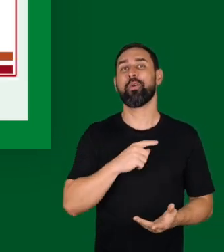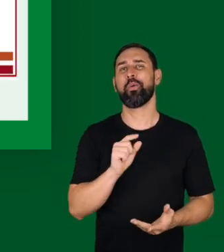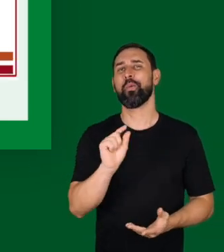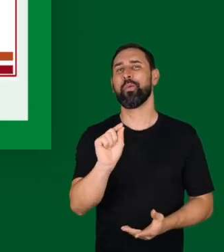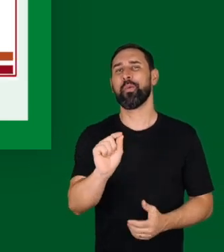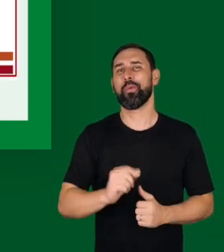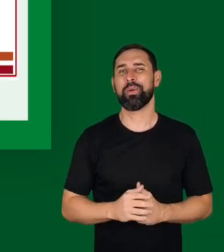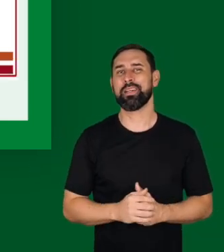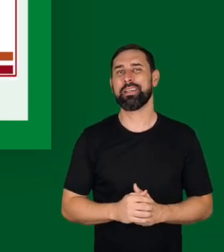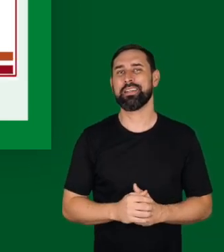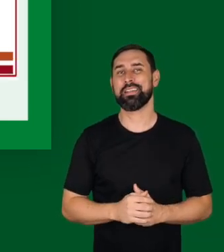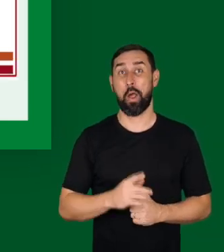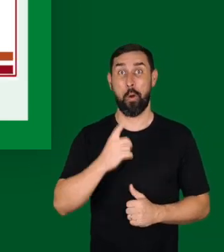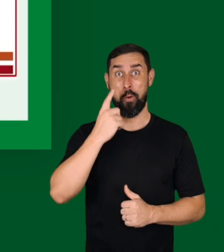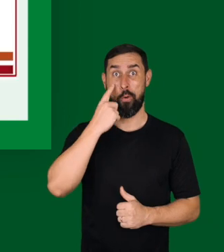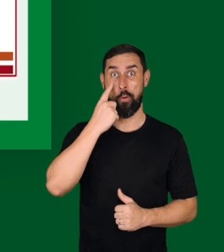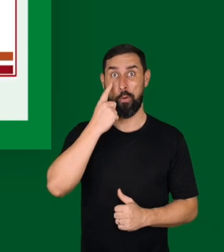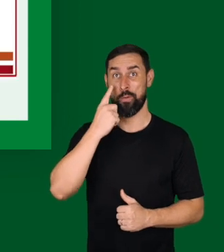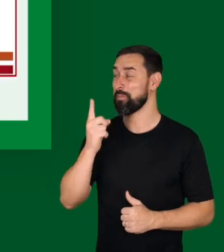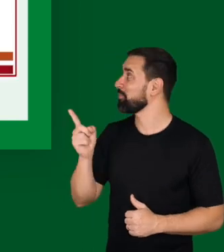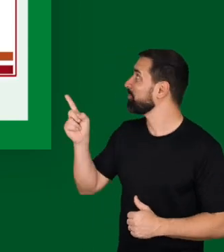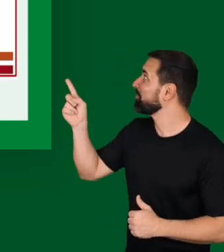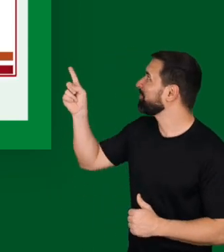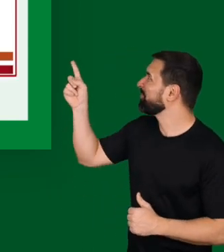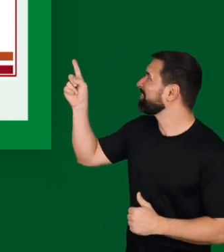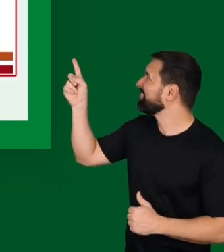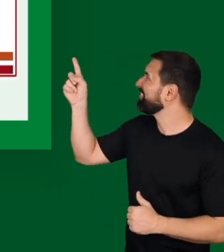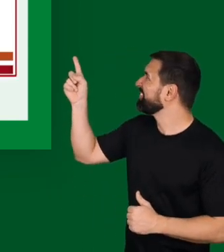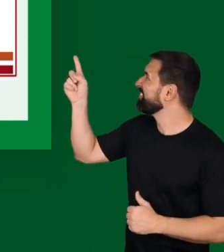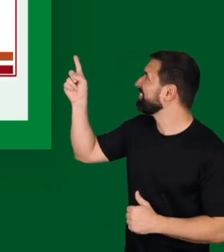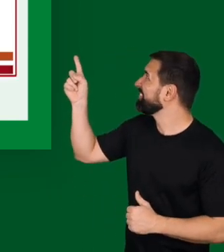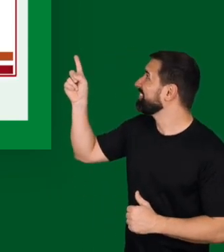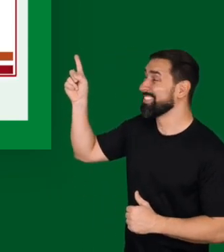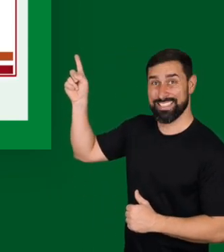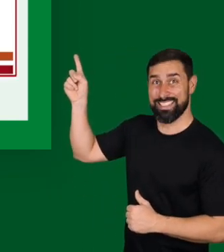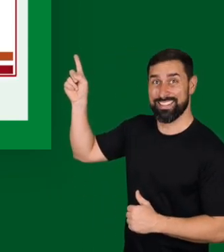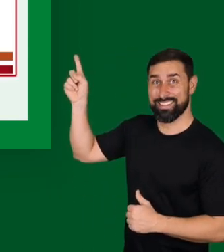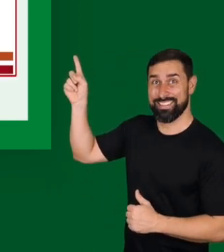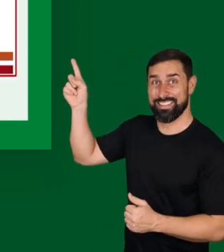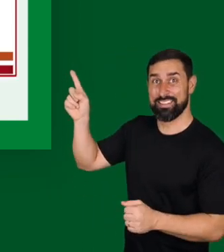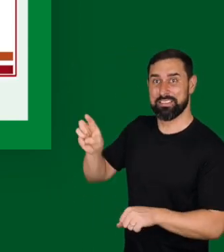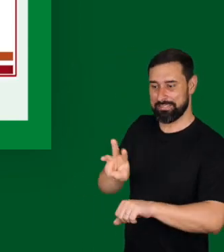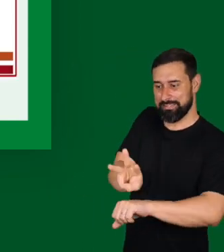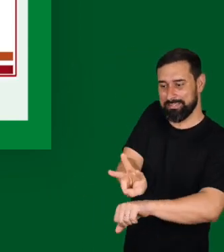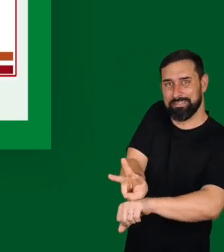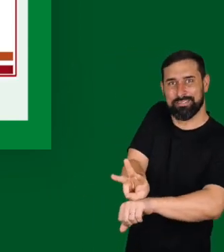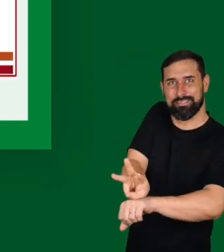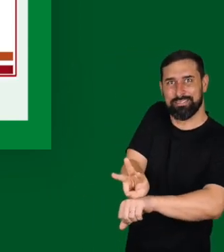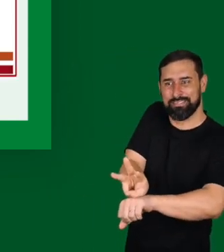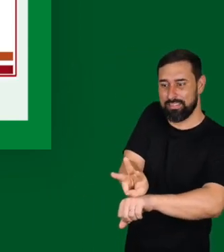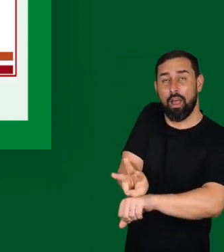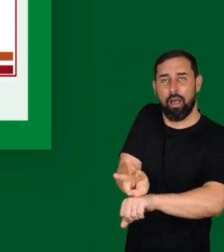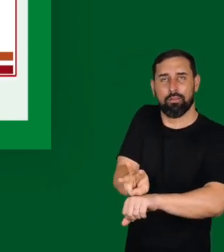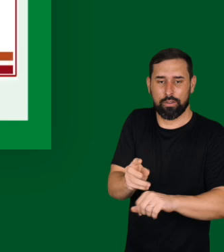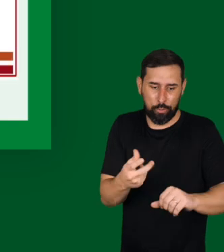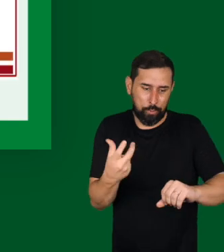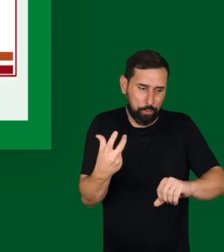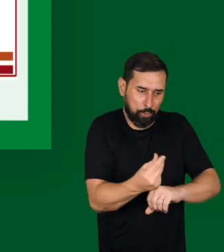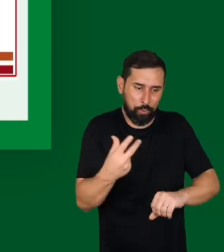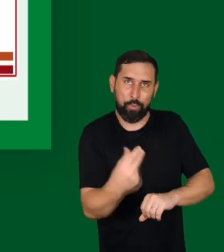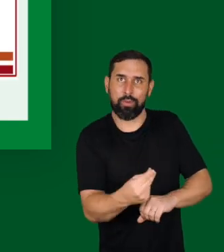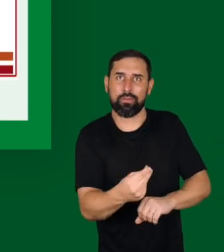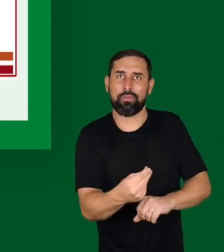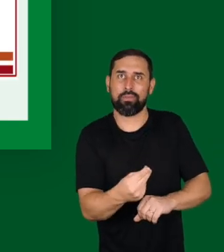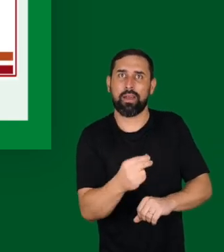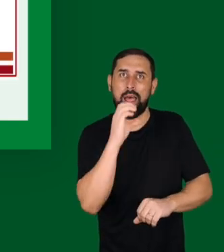normal, no dia a dia, o que é que a gente faz? A gente usa algum dispositivo, tipo uma torneirinha dessa de 3 vias, para a gente